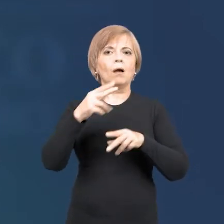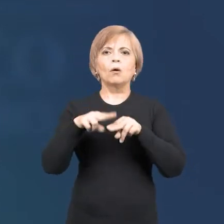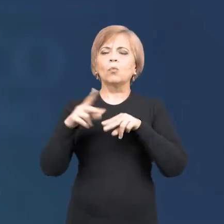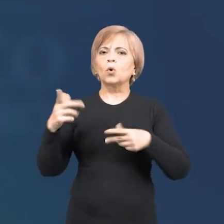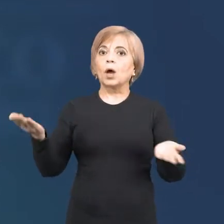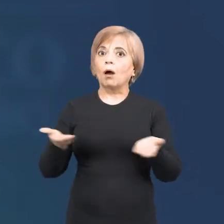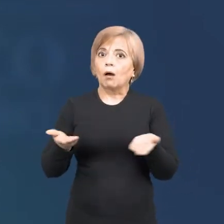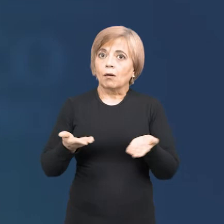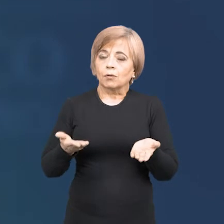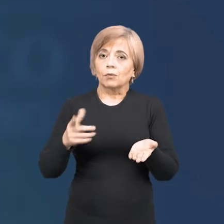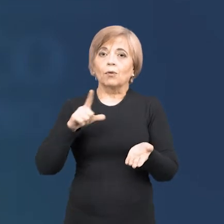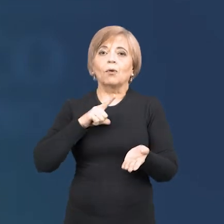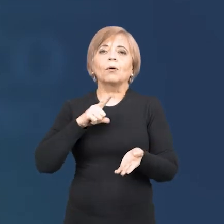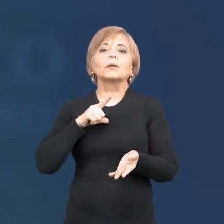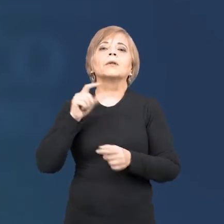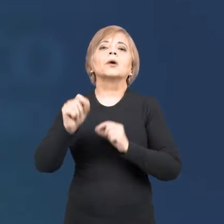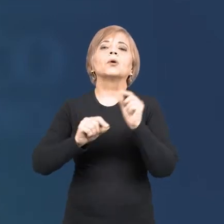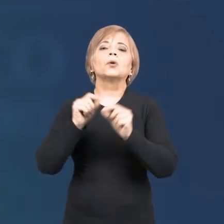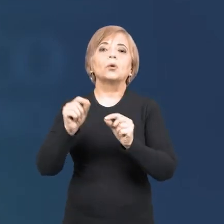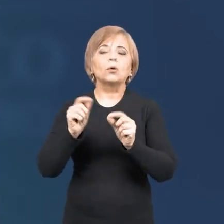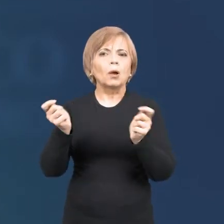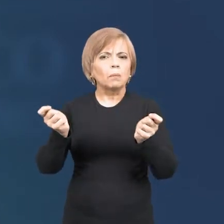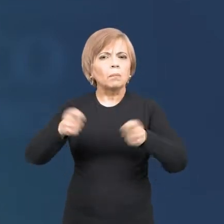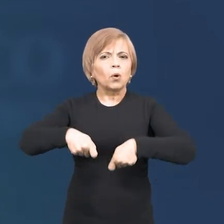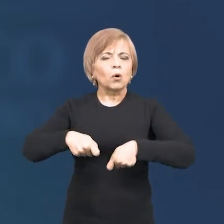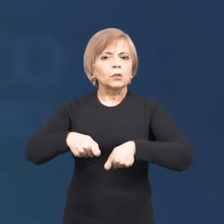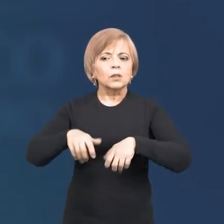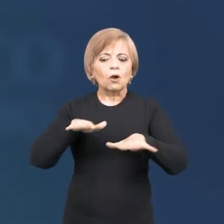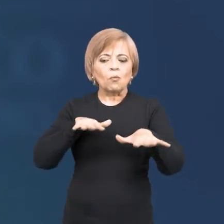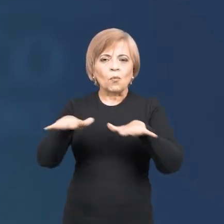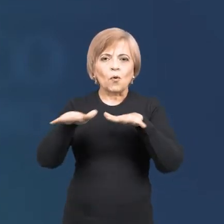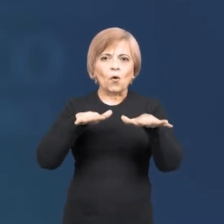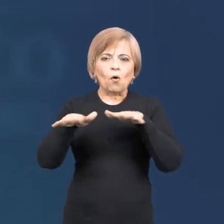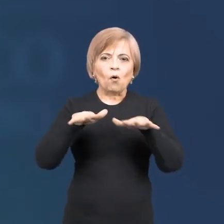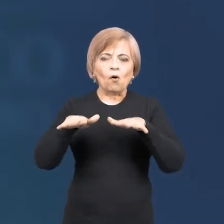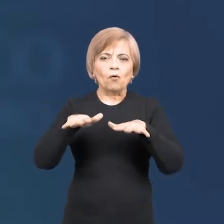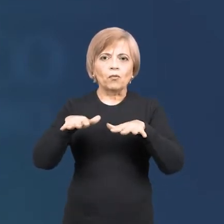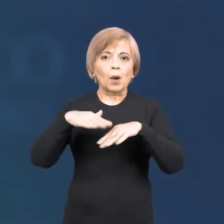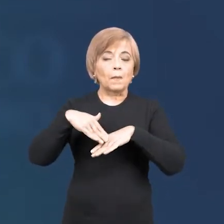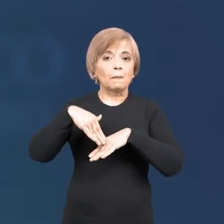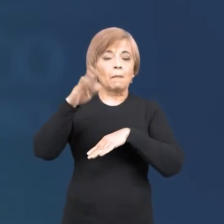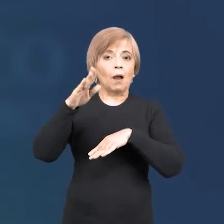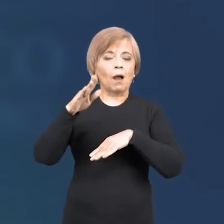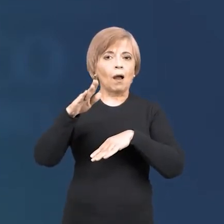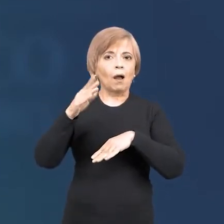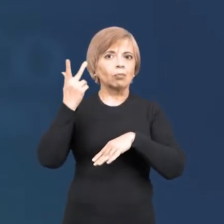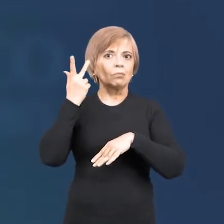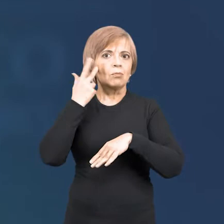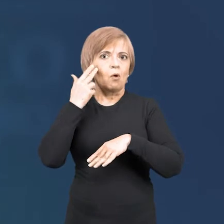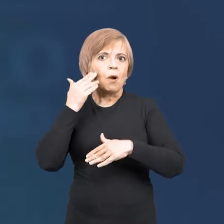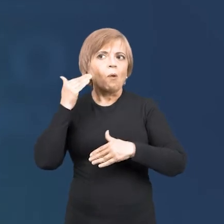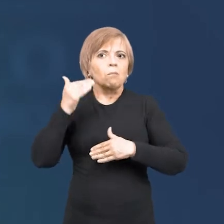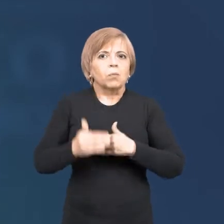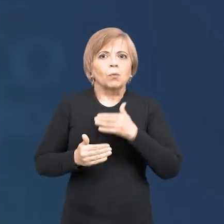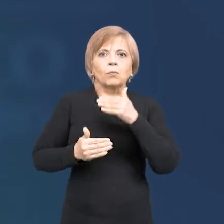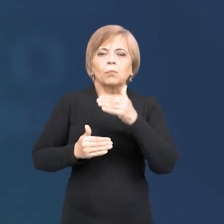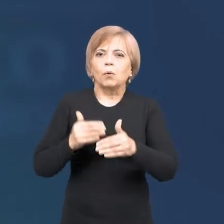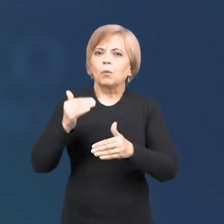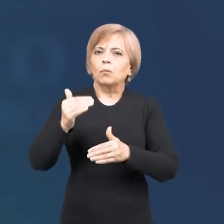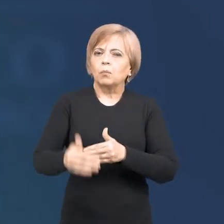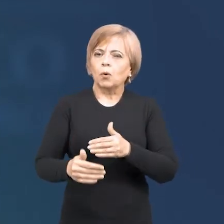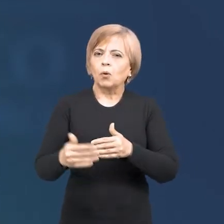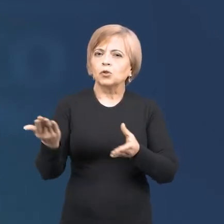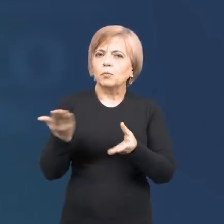nesse momento, está sendo possível uma movimentação com maior regularidade dos procedimentos que